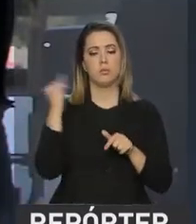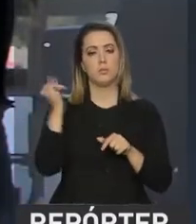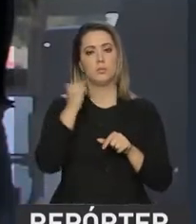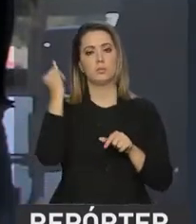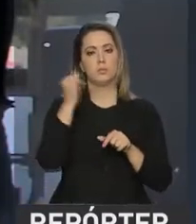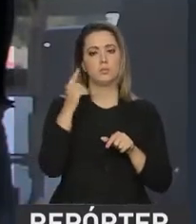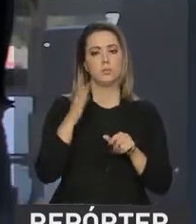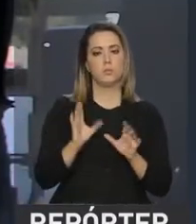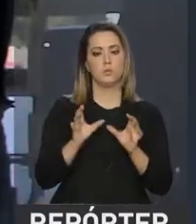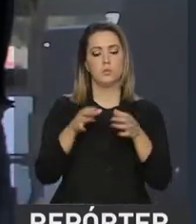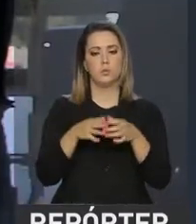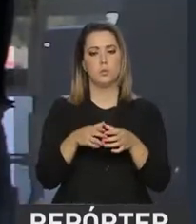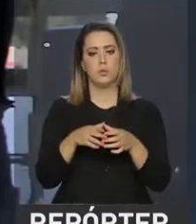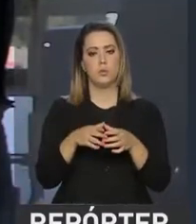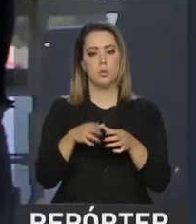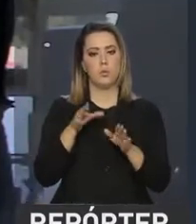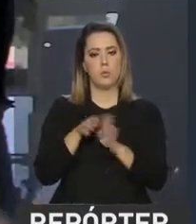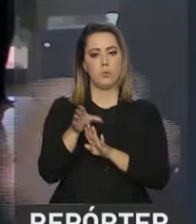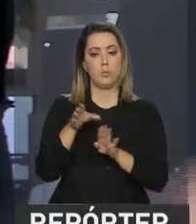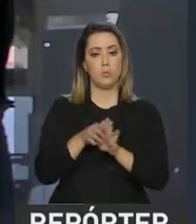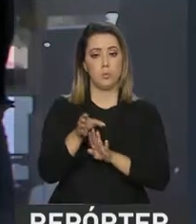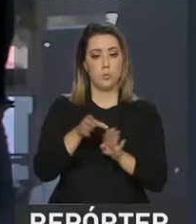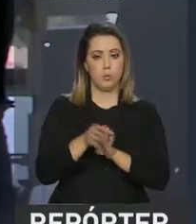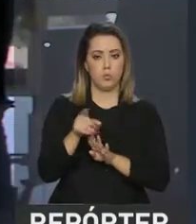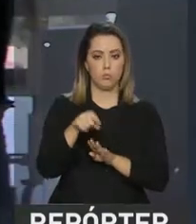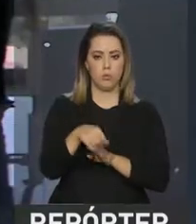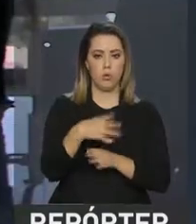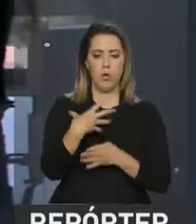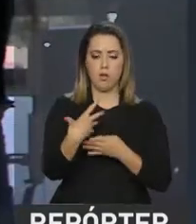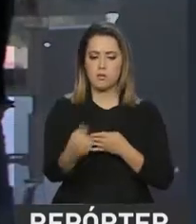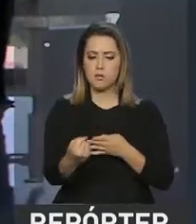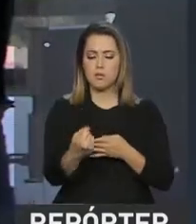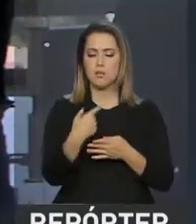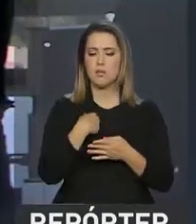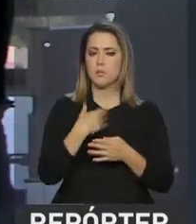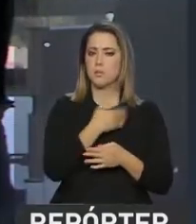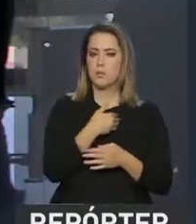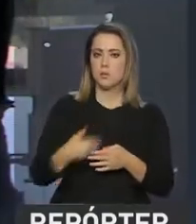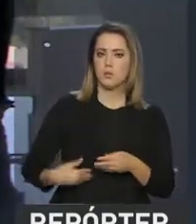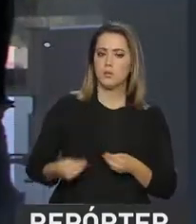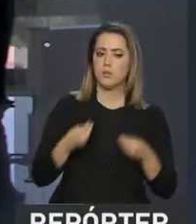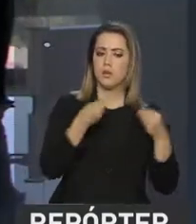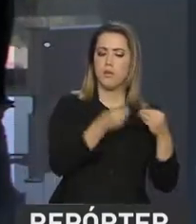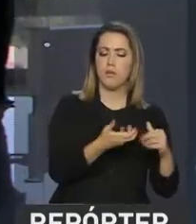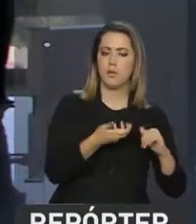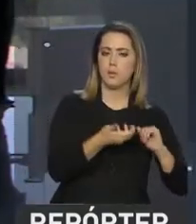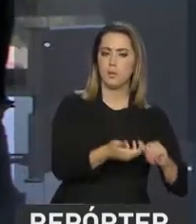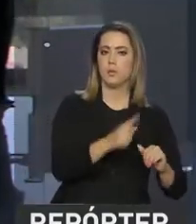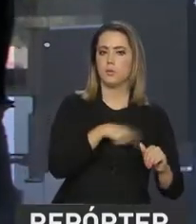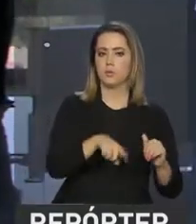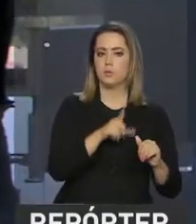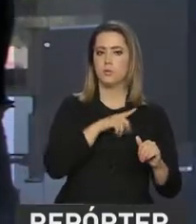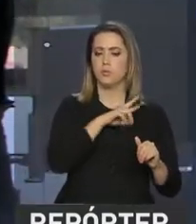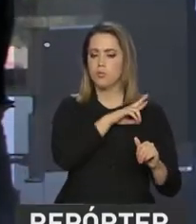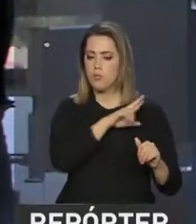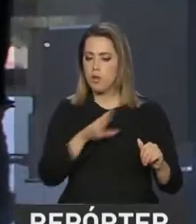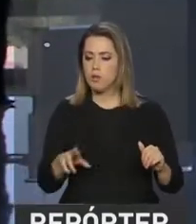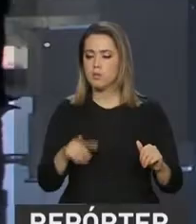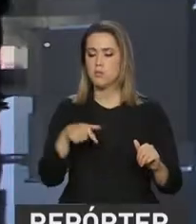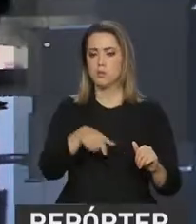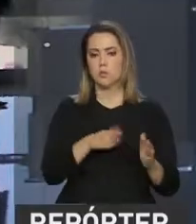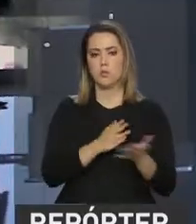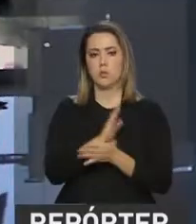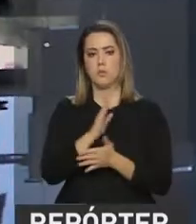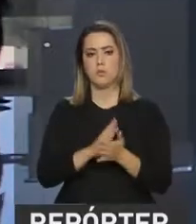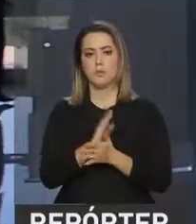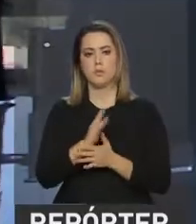importante do Conselho nas sugestões dadas, aceitas pelo governo, levadas ao Congresso Nacional e que nós já temos resultado, inclusive com